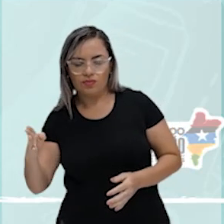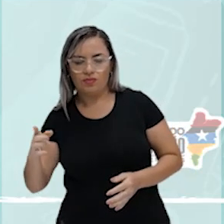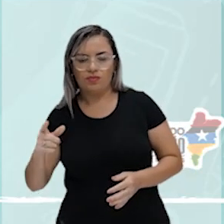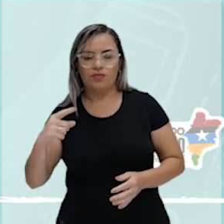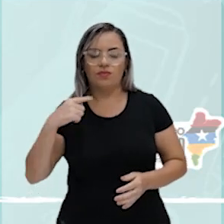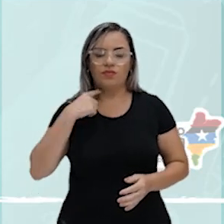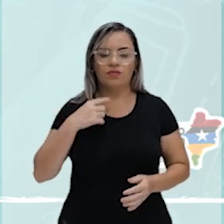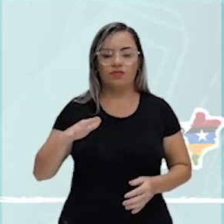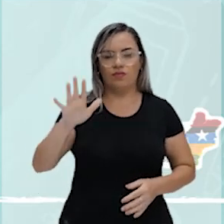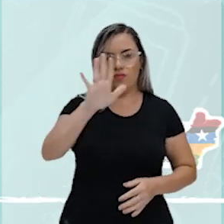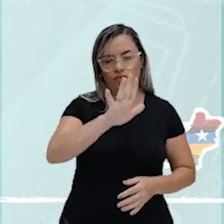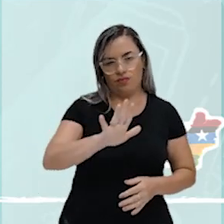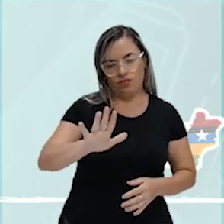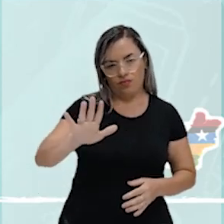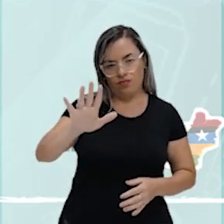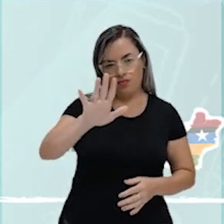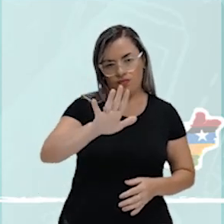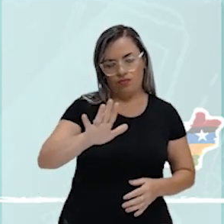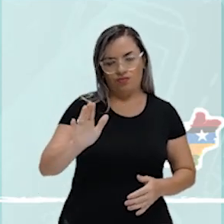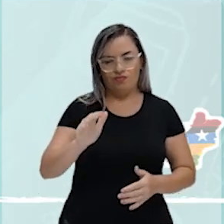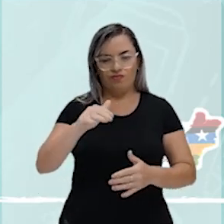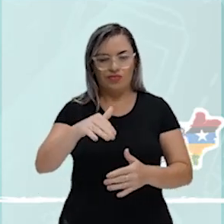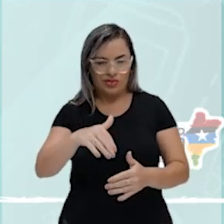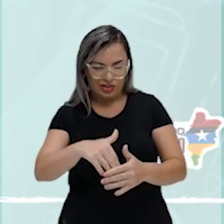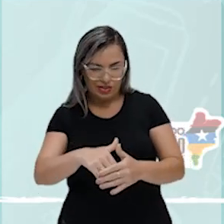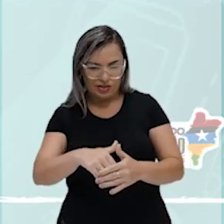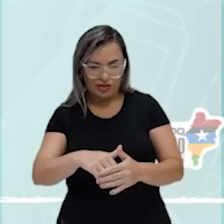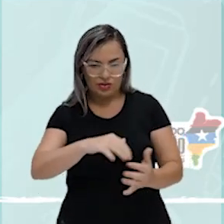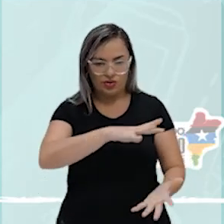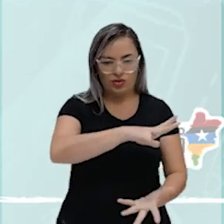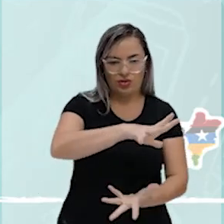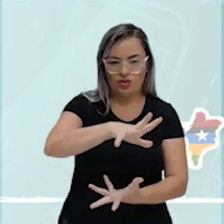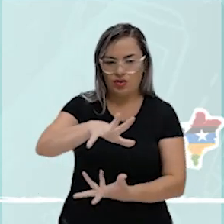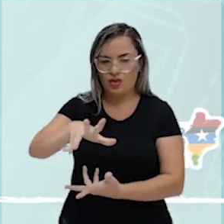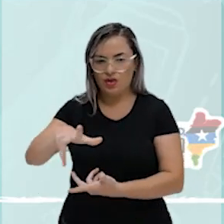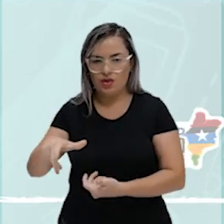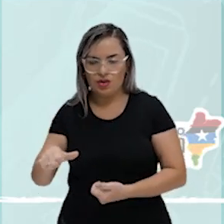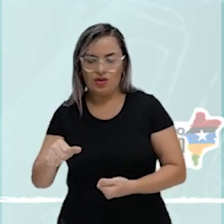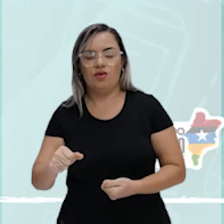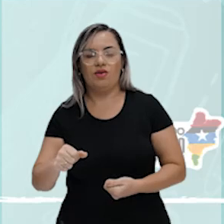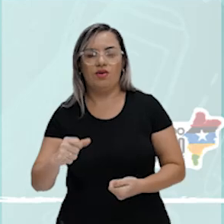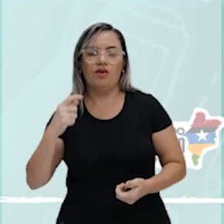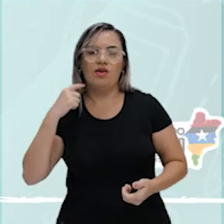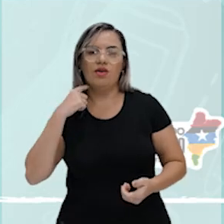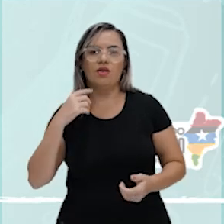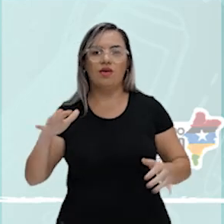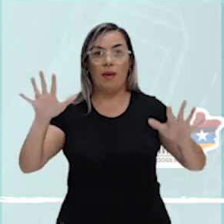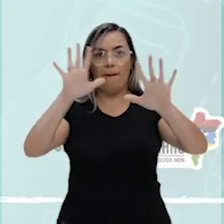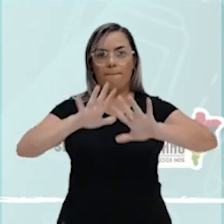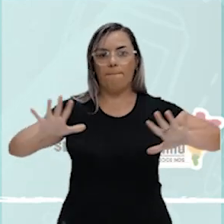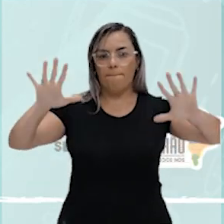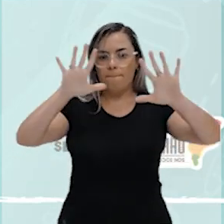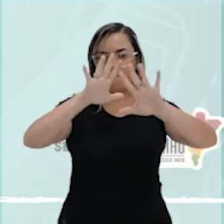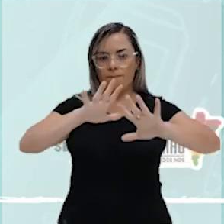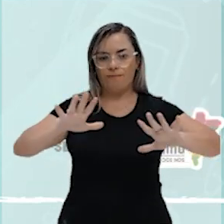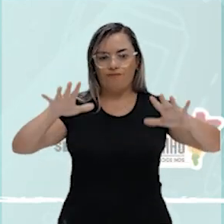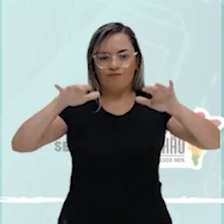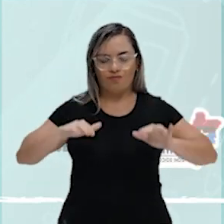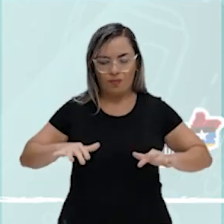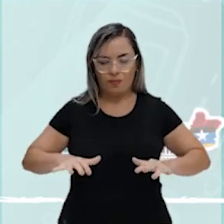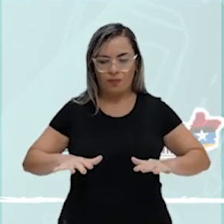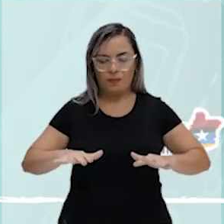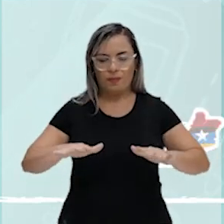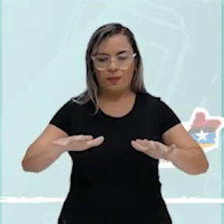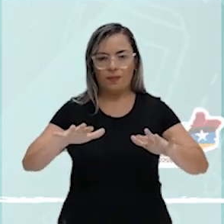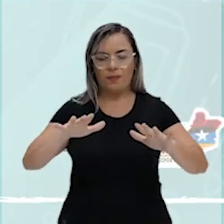poluições que afeta a vida dos seres vivos é a poluição atmosférica, certo? Que é justamente a liberação